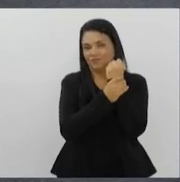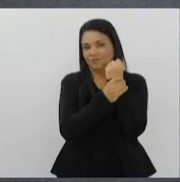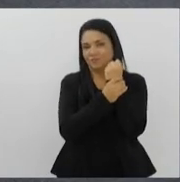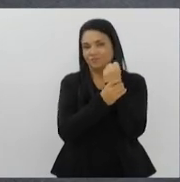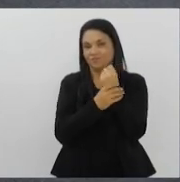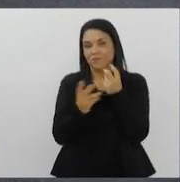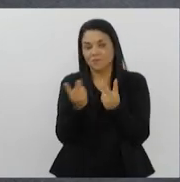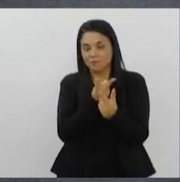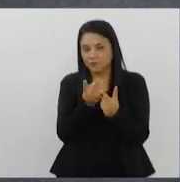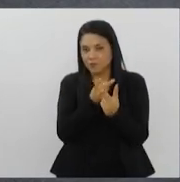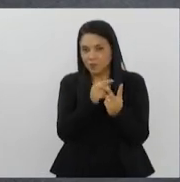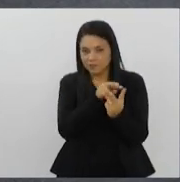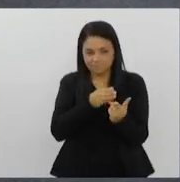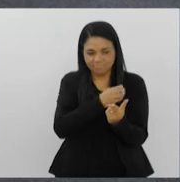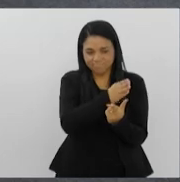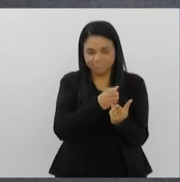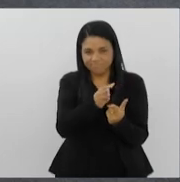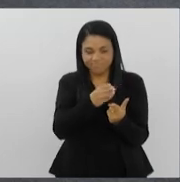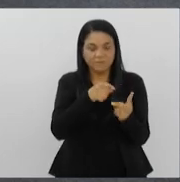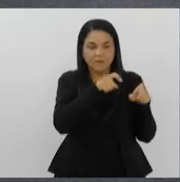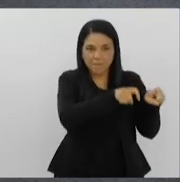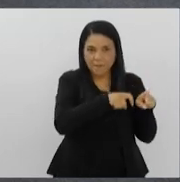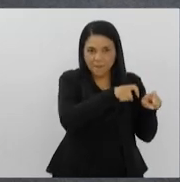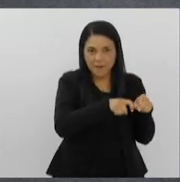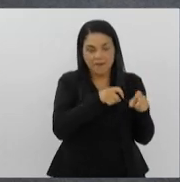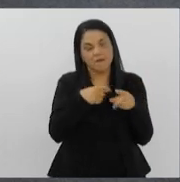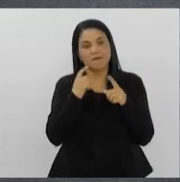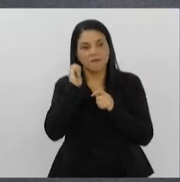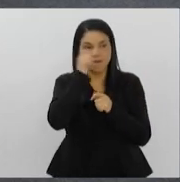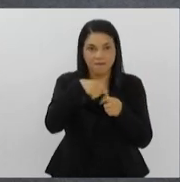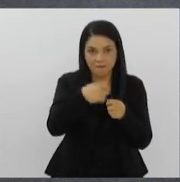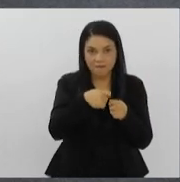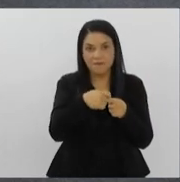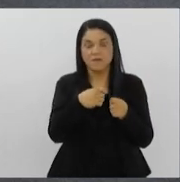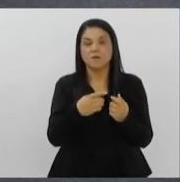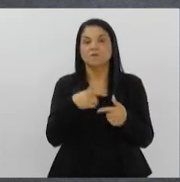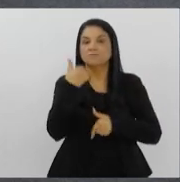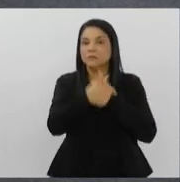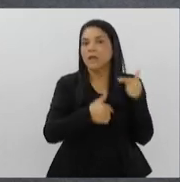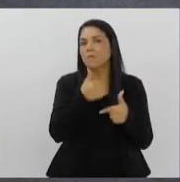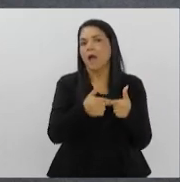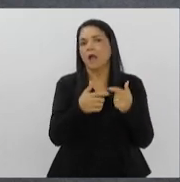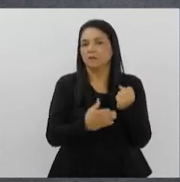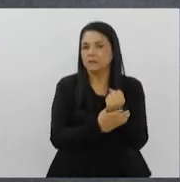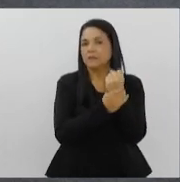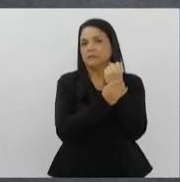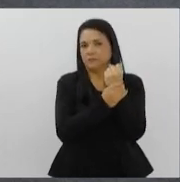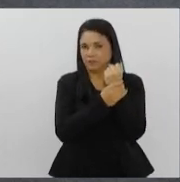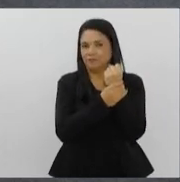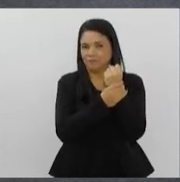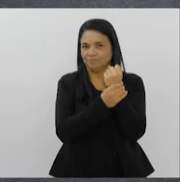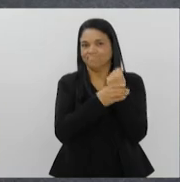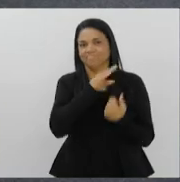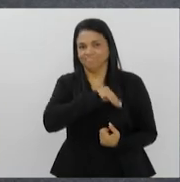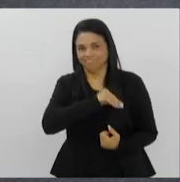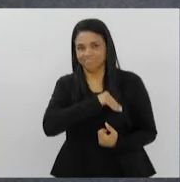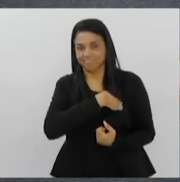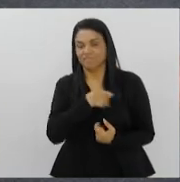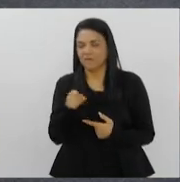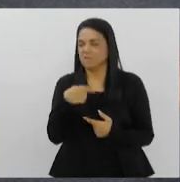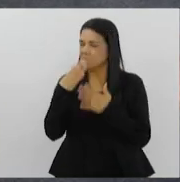do emprego deles. Então, Vossa Excelência está de parabéns. O único erro foi esse vício de de